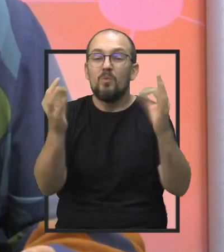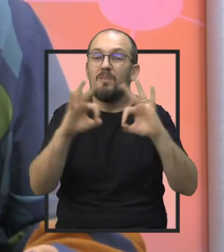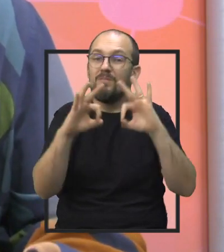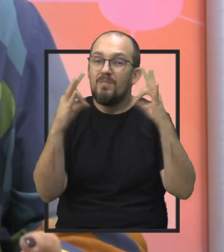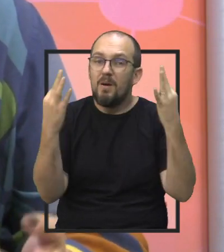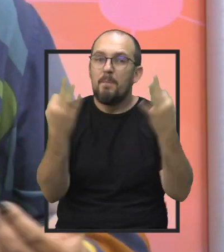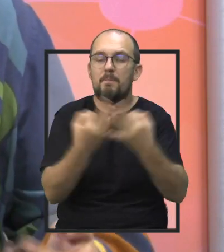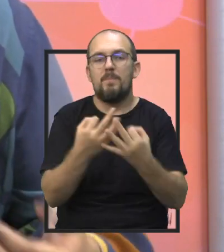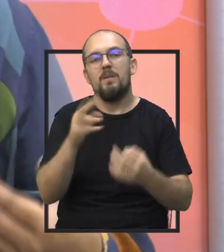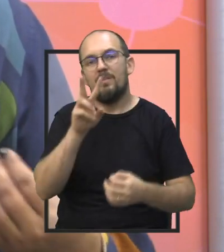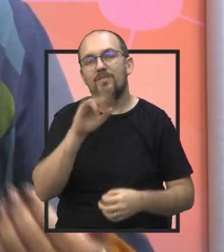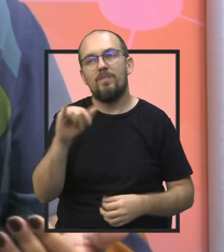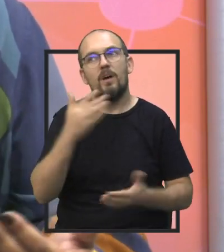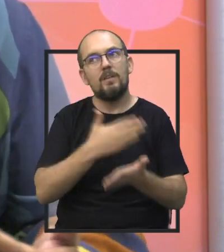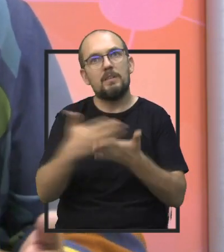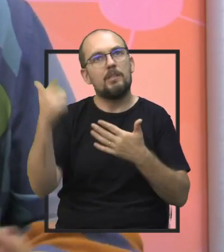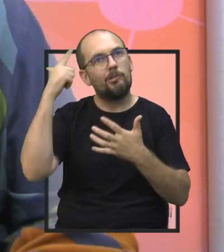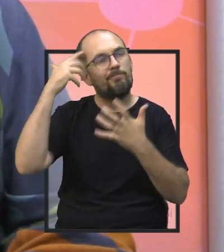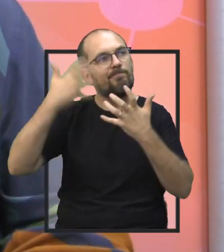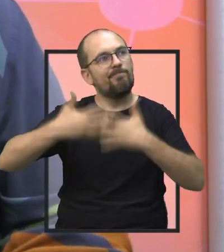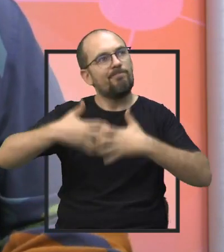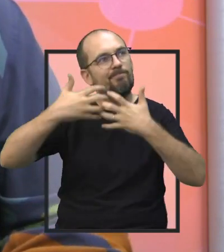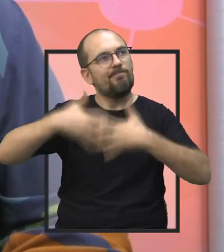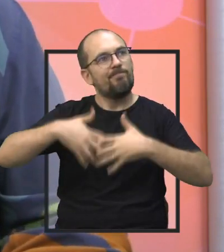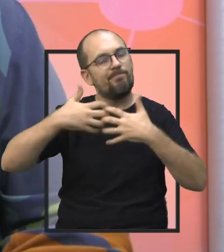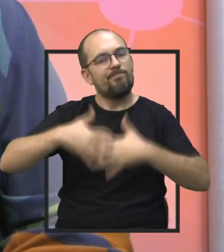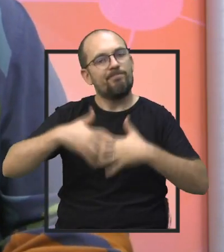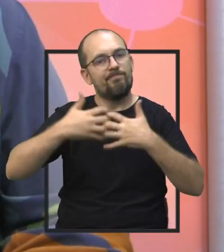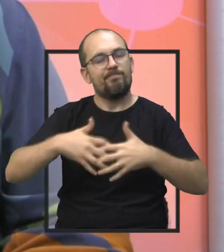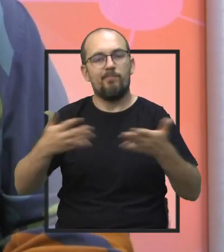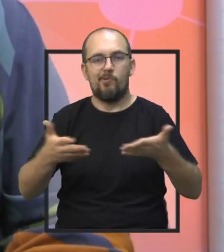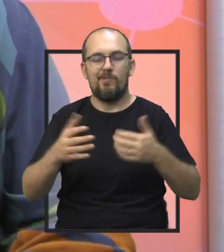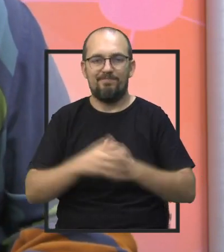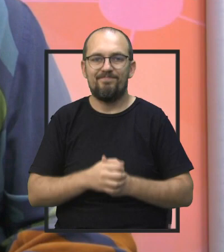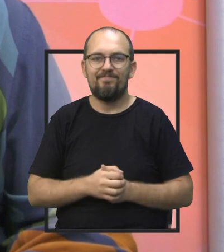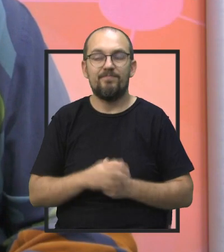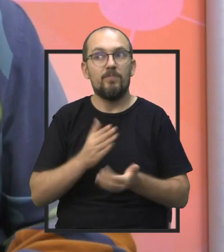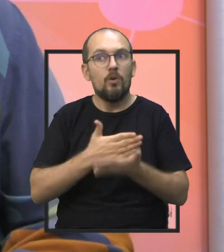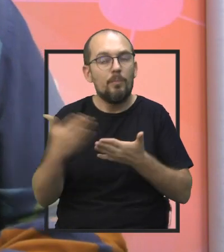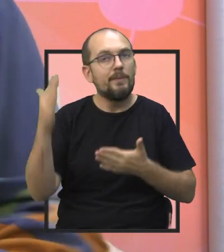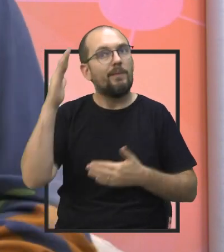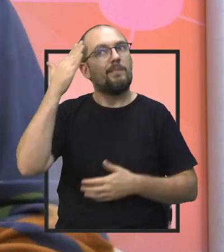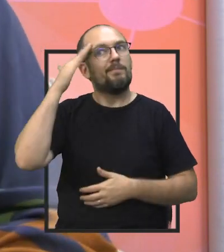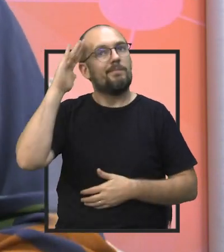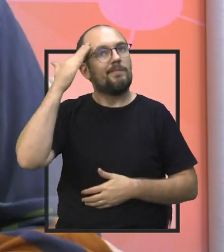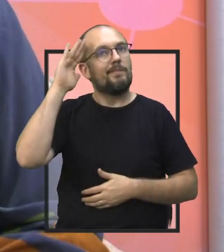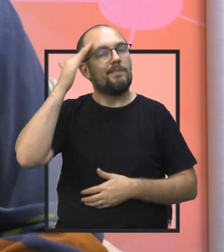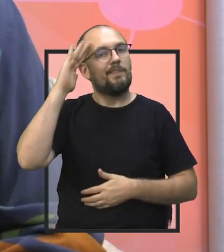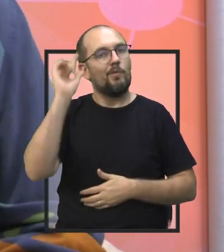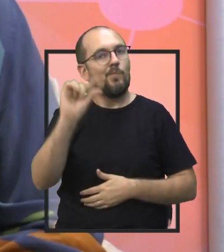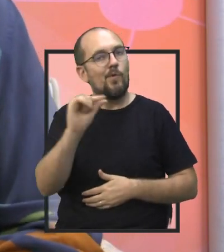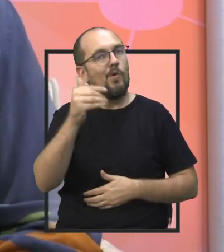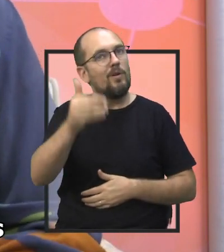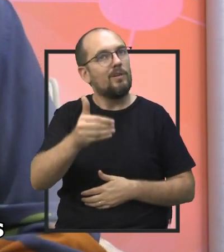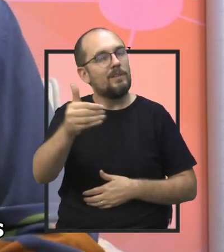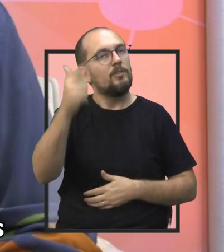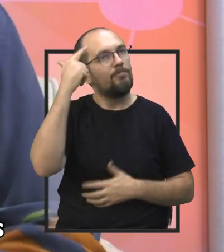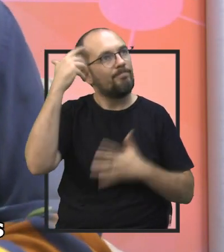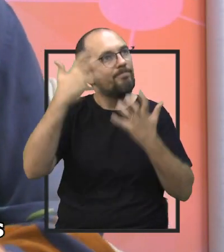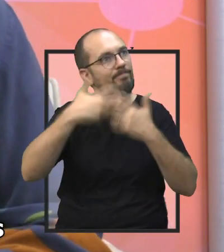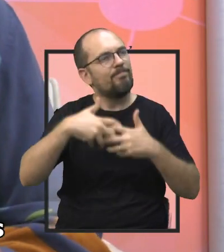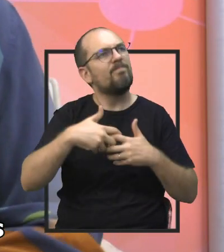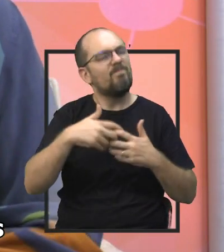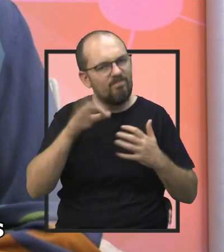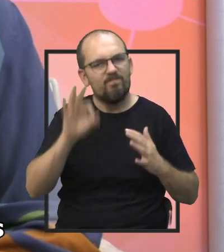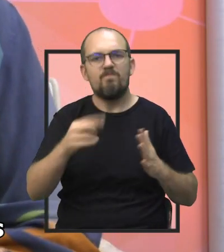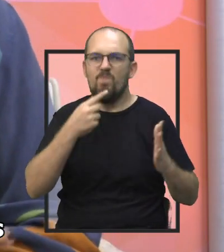famílias vão passar a refletir a partir dessa conversa nossa, vão passar a entender um pouco, né, pensar e